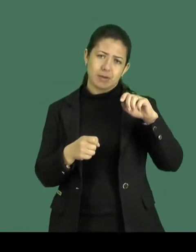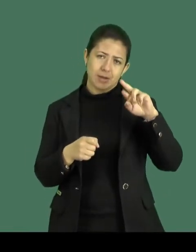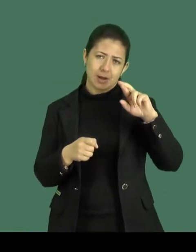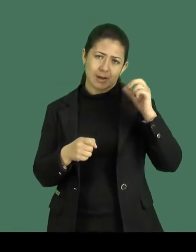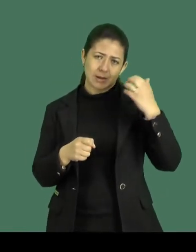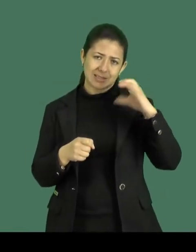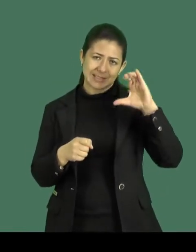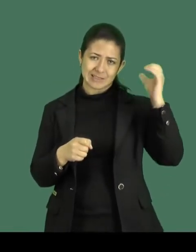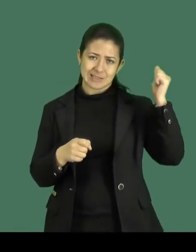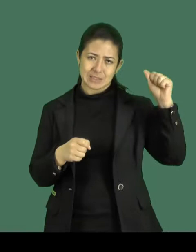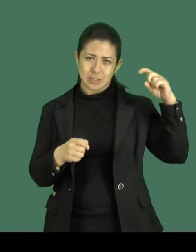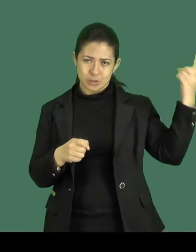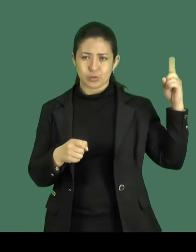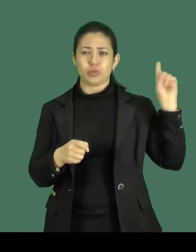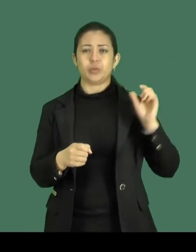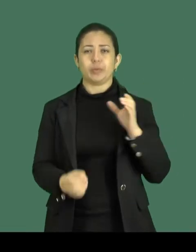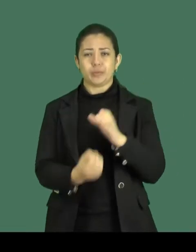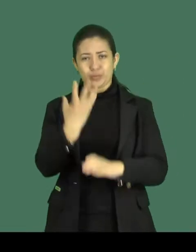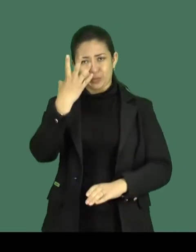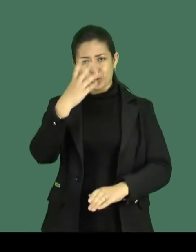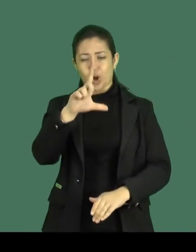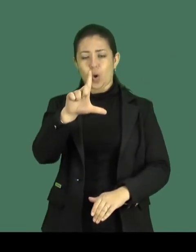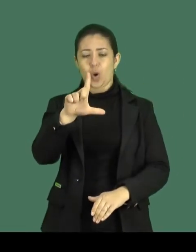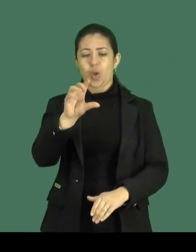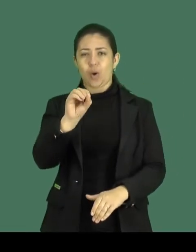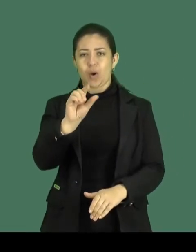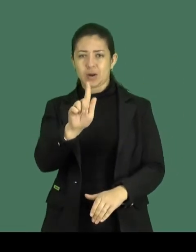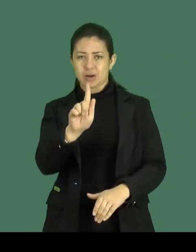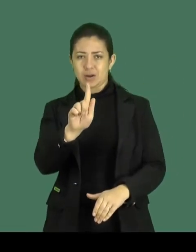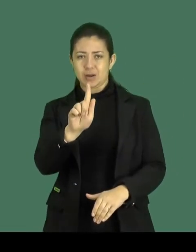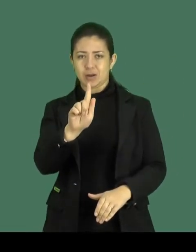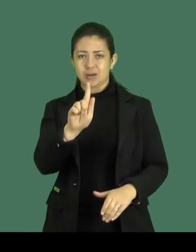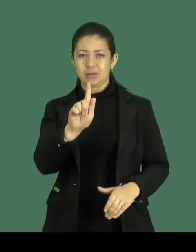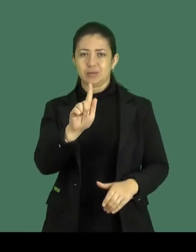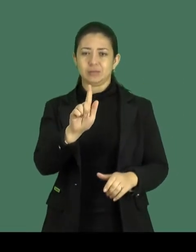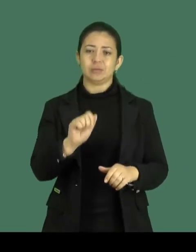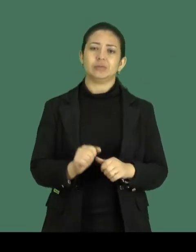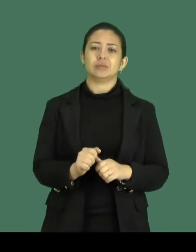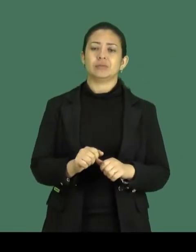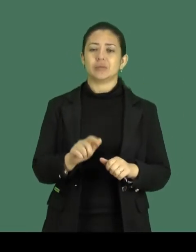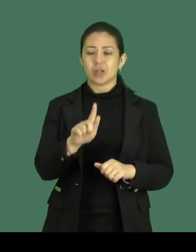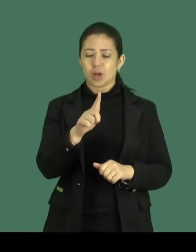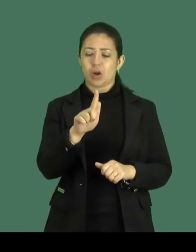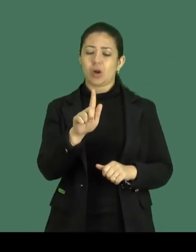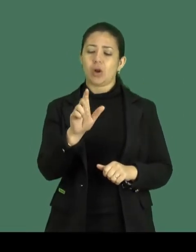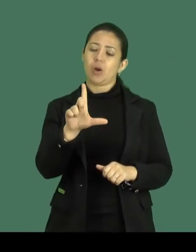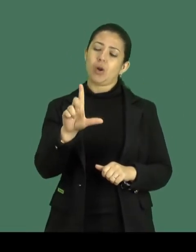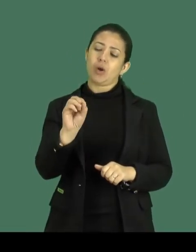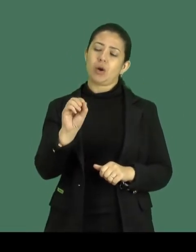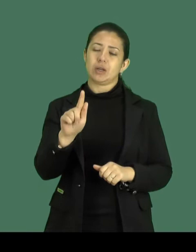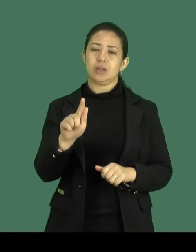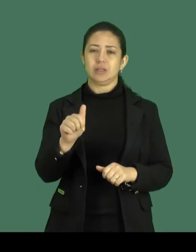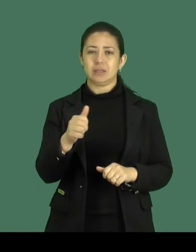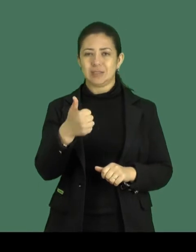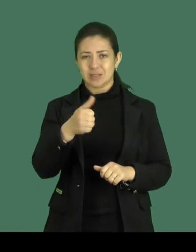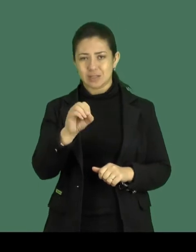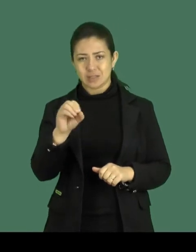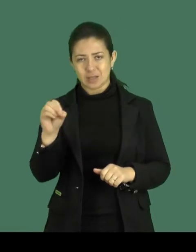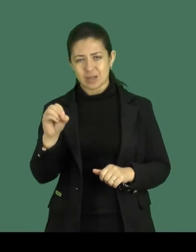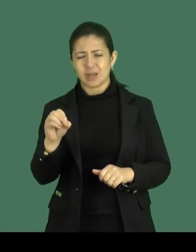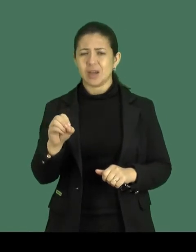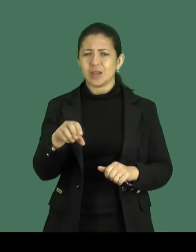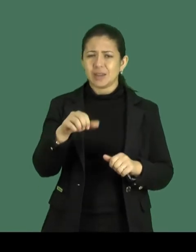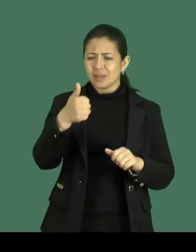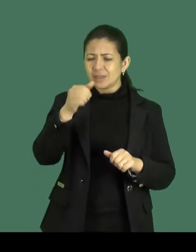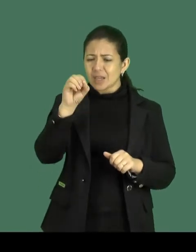os matemáticos batizaram de logaritmo. Logaritmo de 100. E esse 10 pequenininho é a base